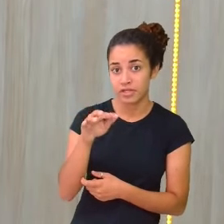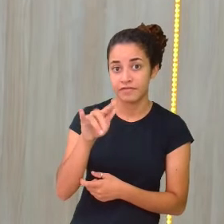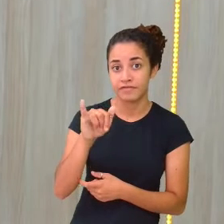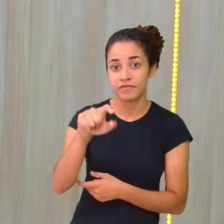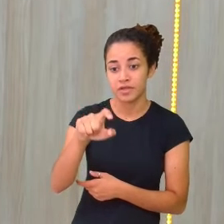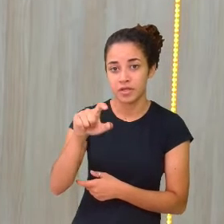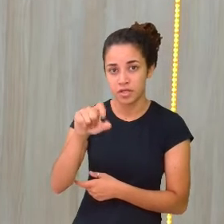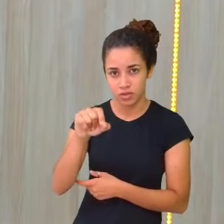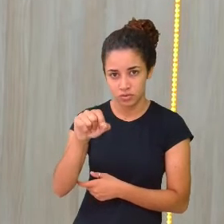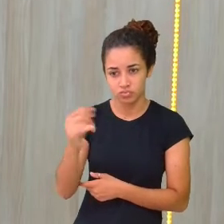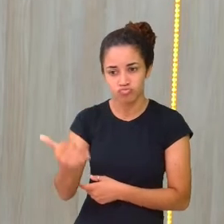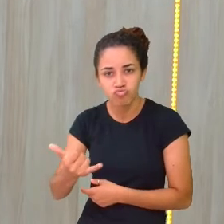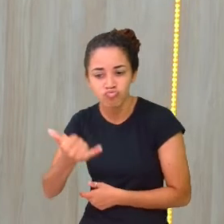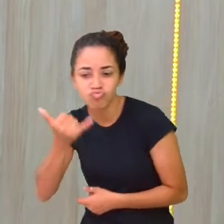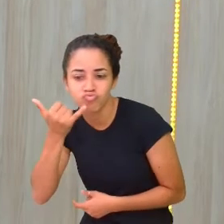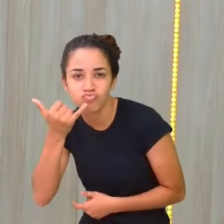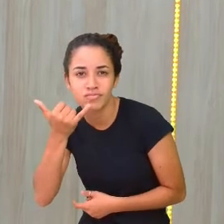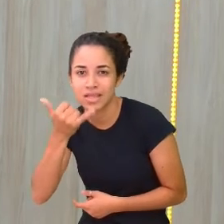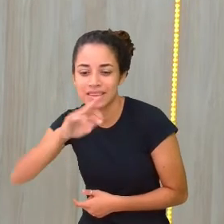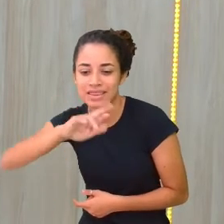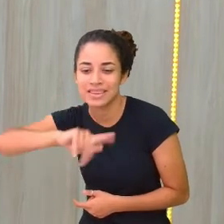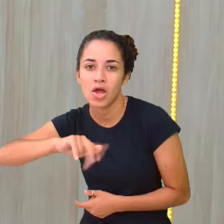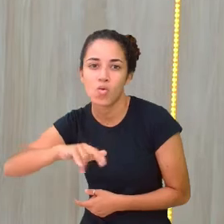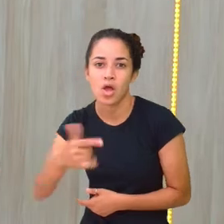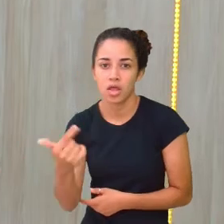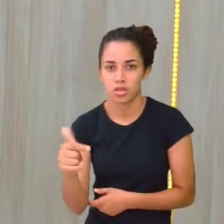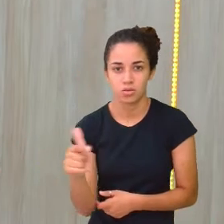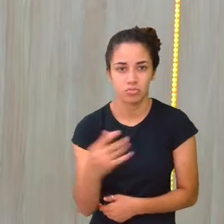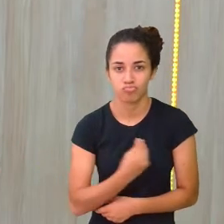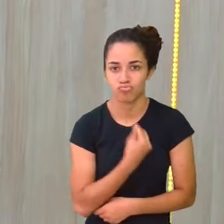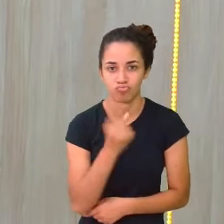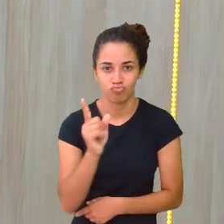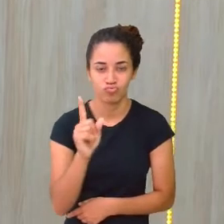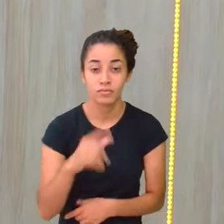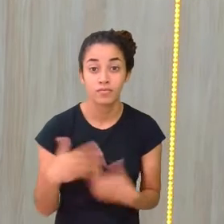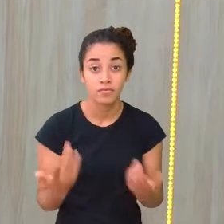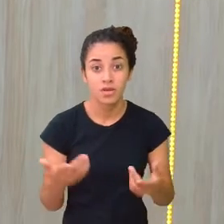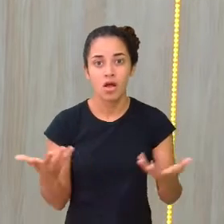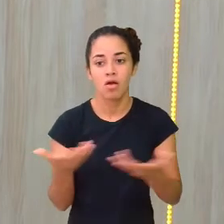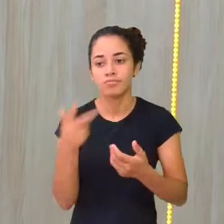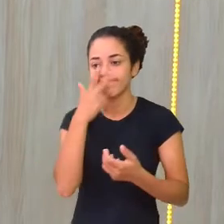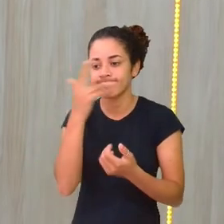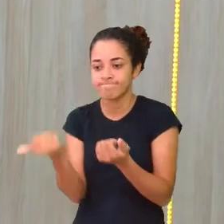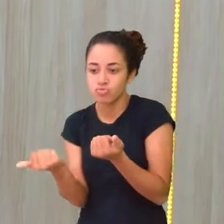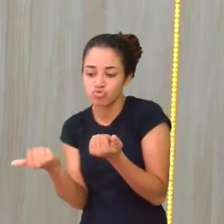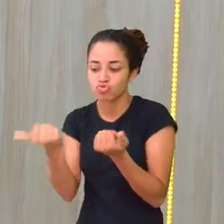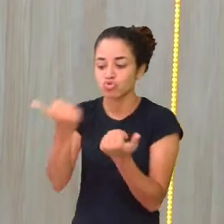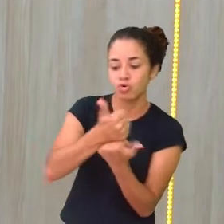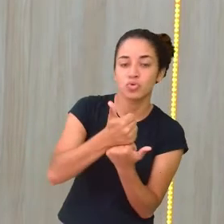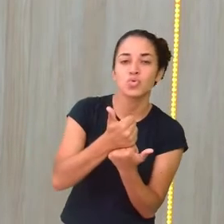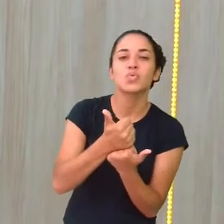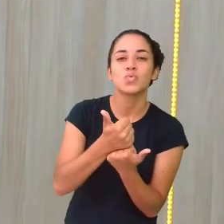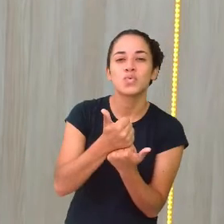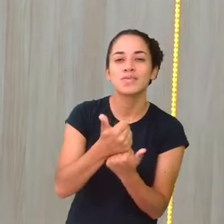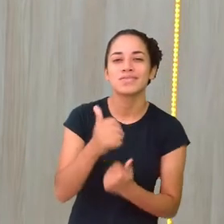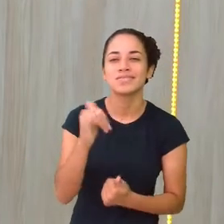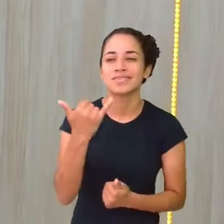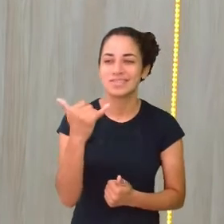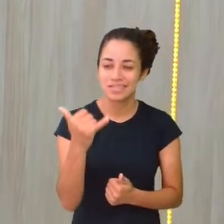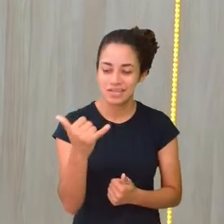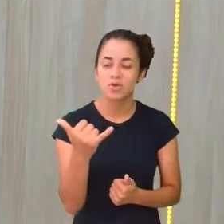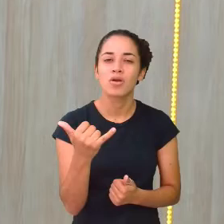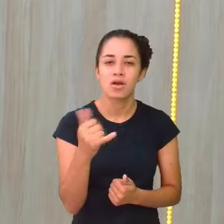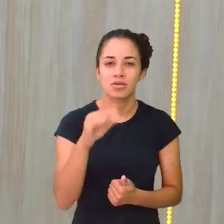estão deixando de existir nas residências, né? Sim. Estão começando agora a serem substituídos por aparelhos